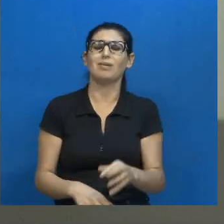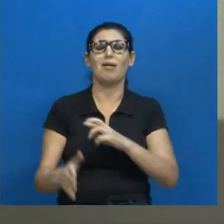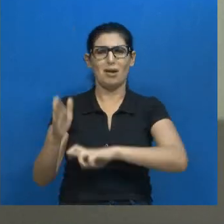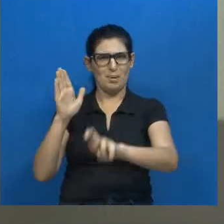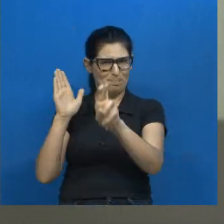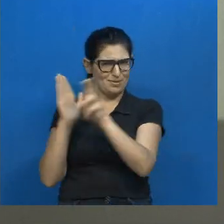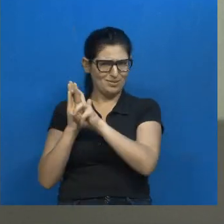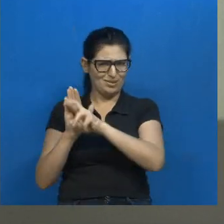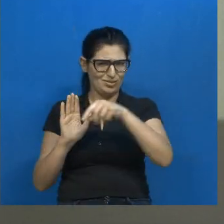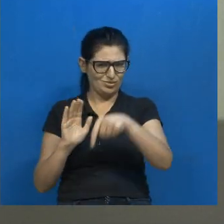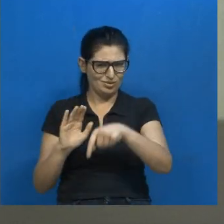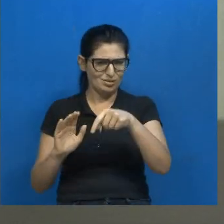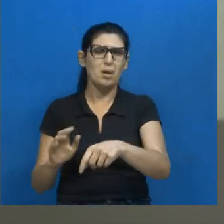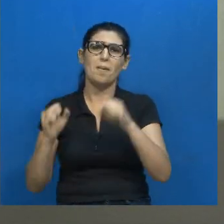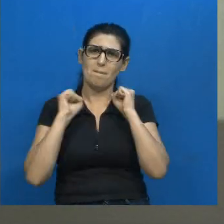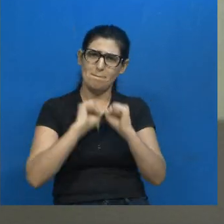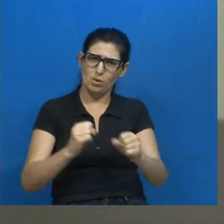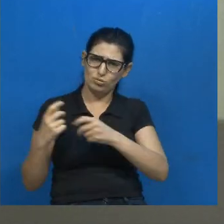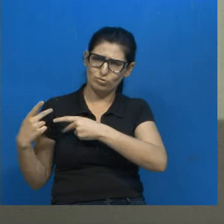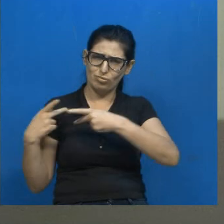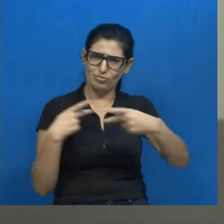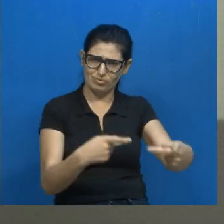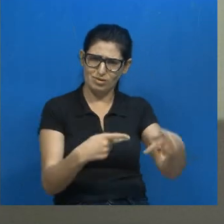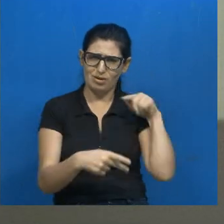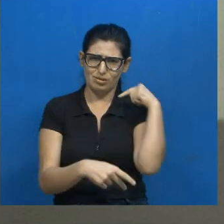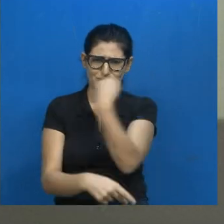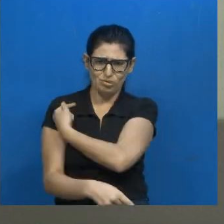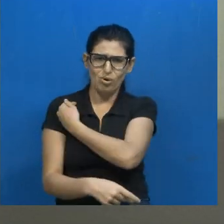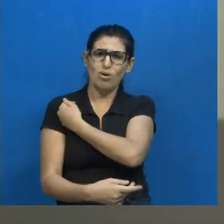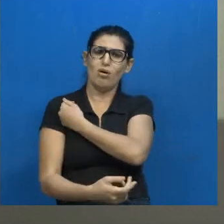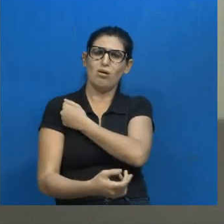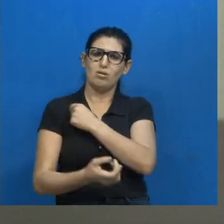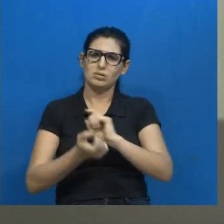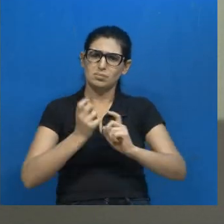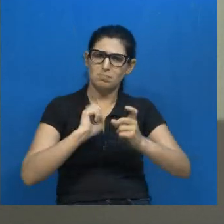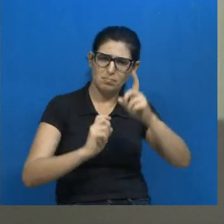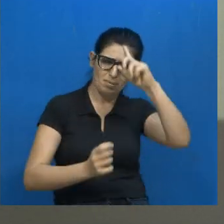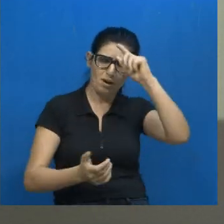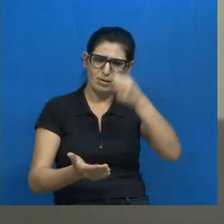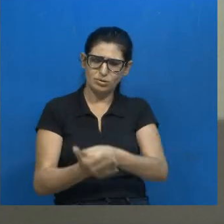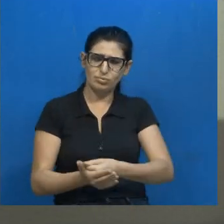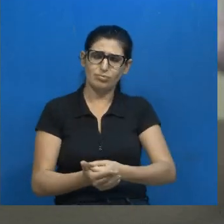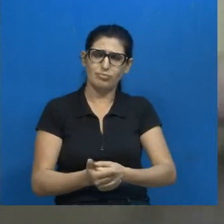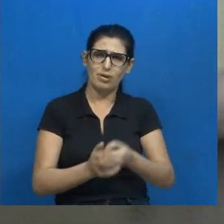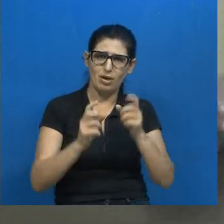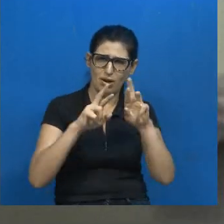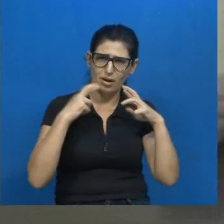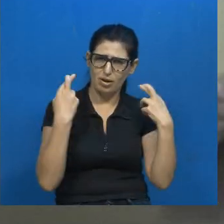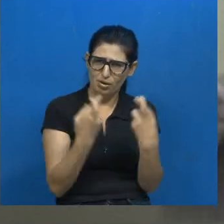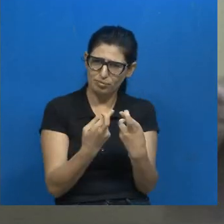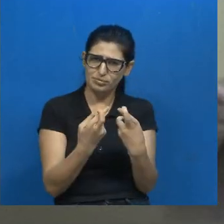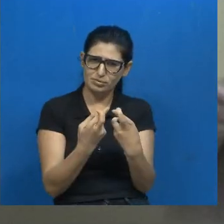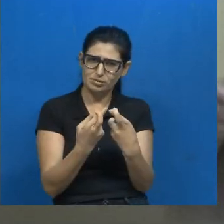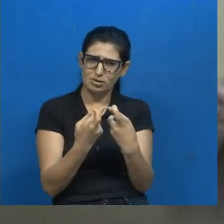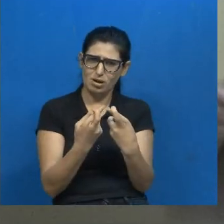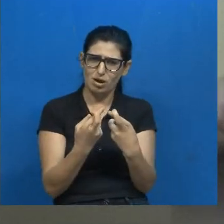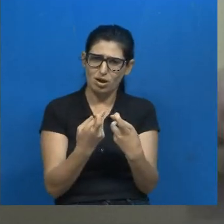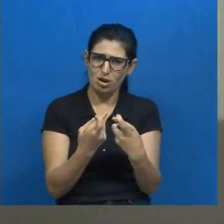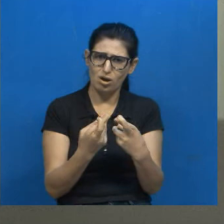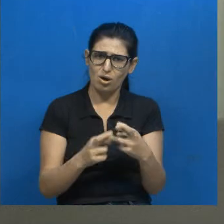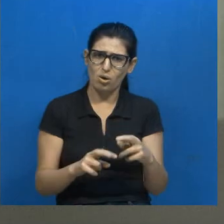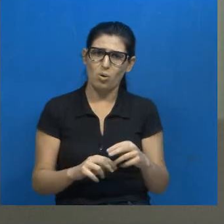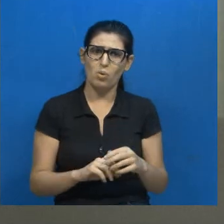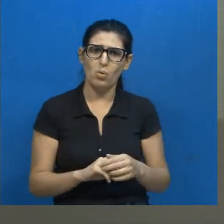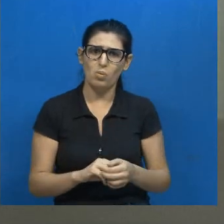Então, ele pode convidar a gente para discutir as reivindicações que vocês trazem em nome dos condutores.